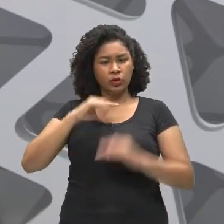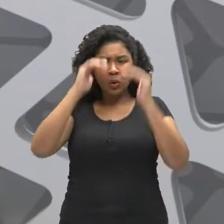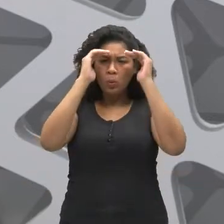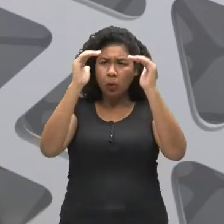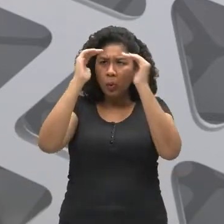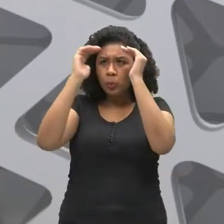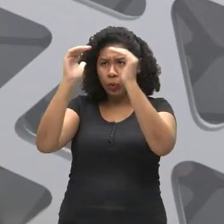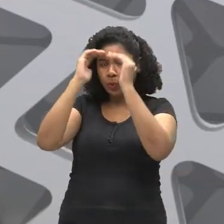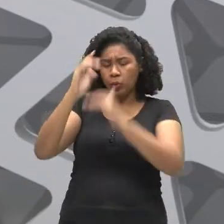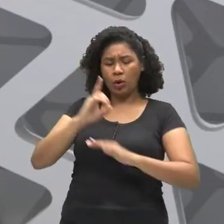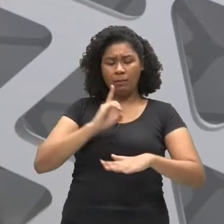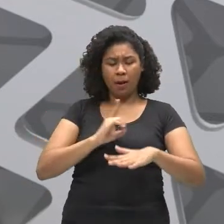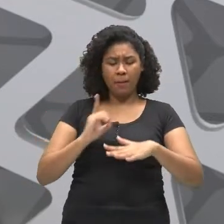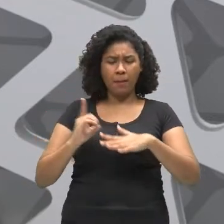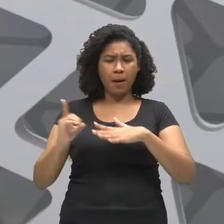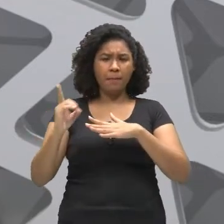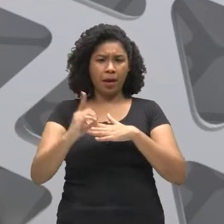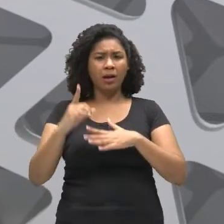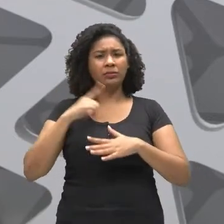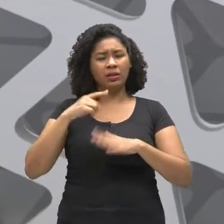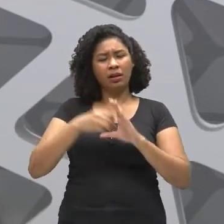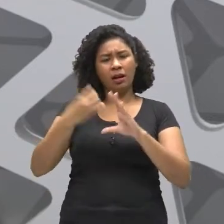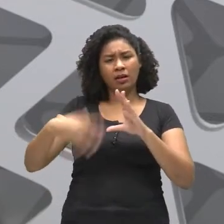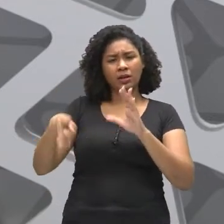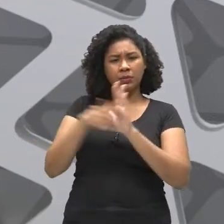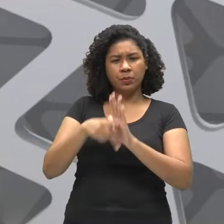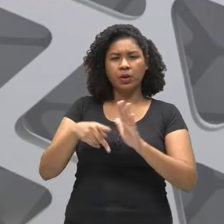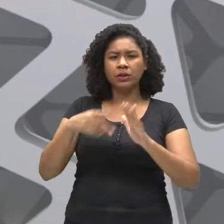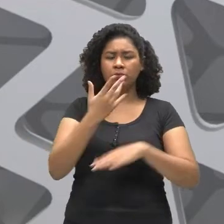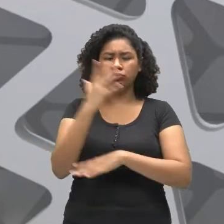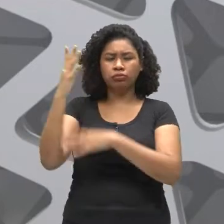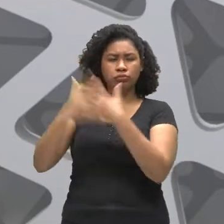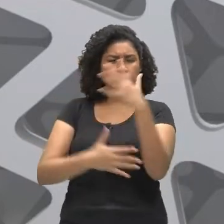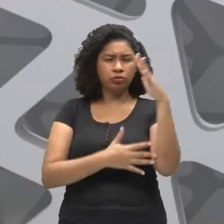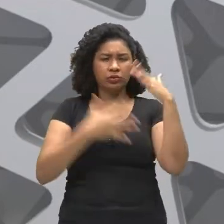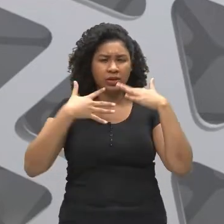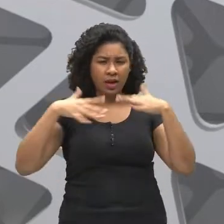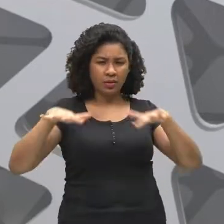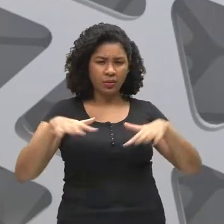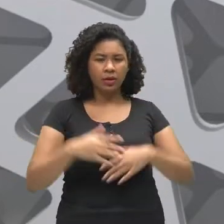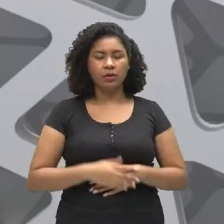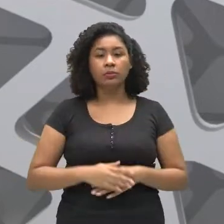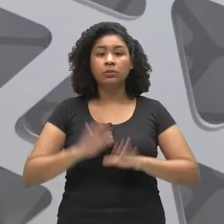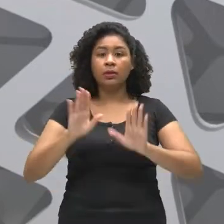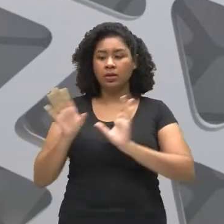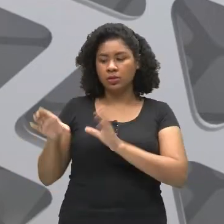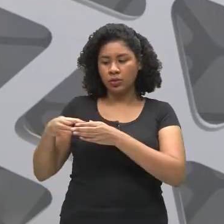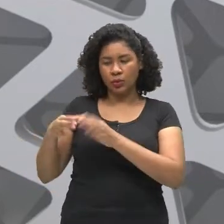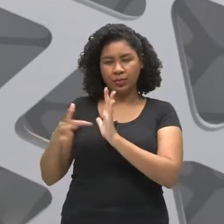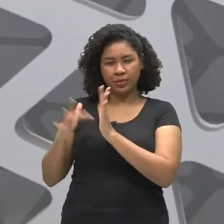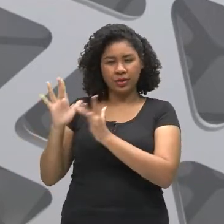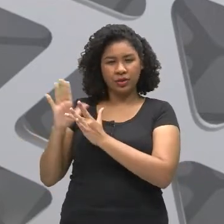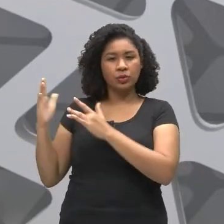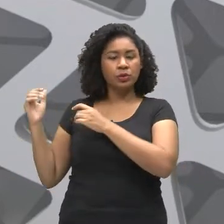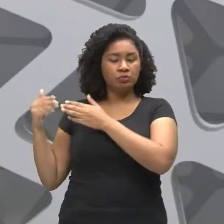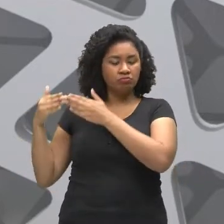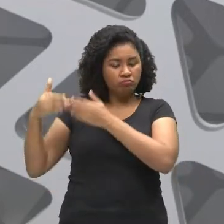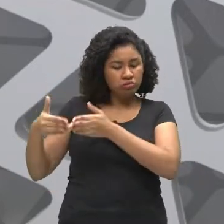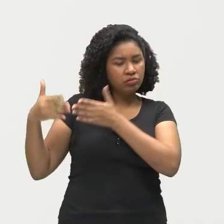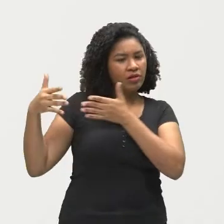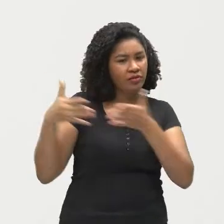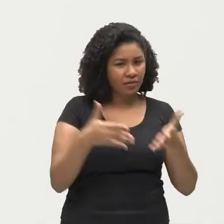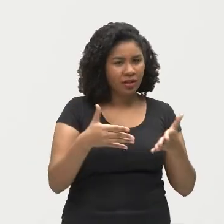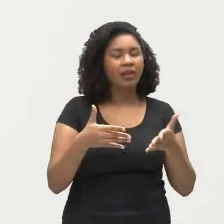da natureza. Aí a companhia vem, os jesuítas vêm para fazerem essa ação. Vamos lá aí um textinho para